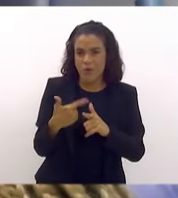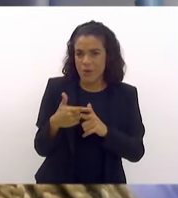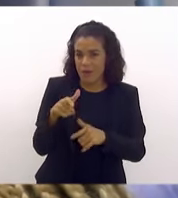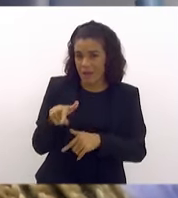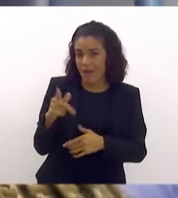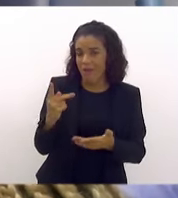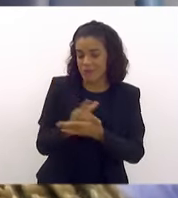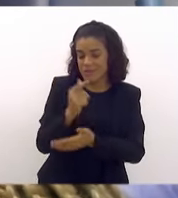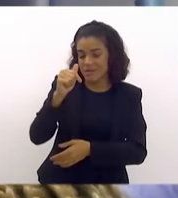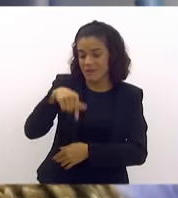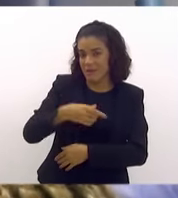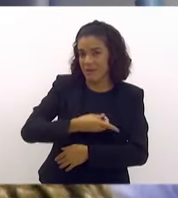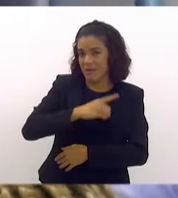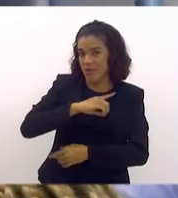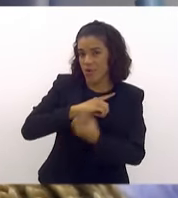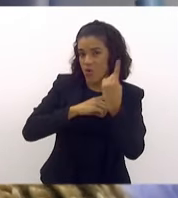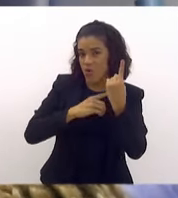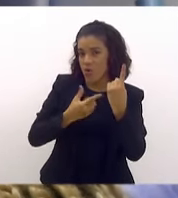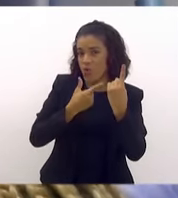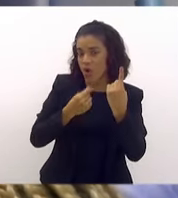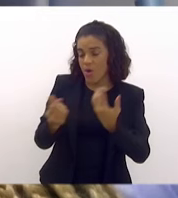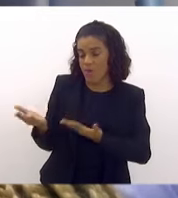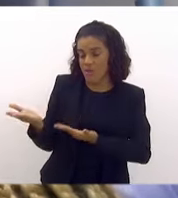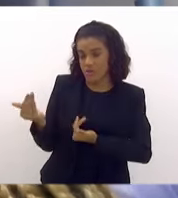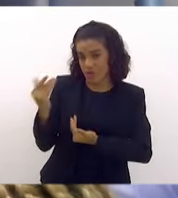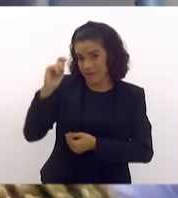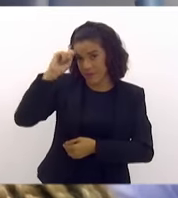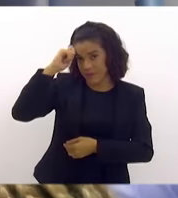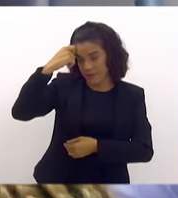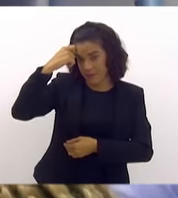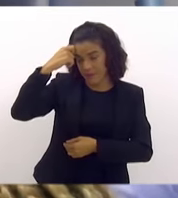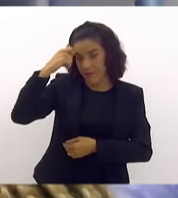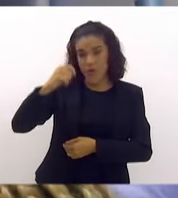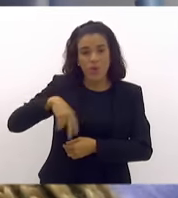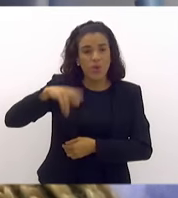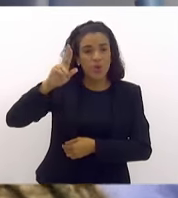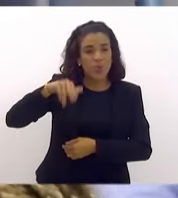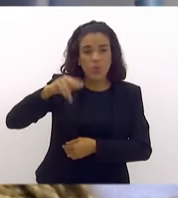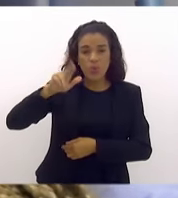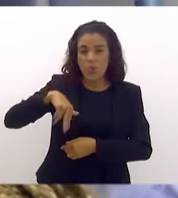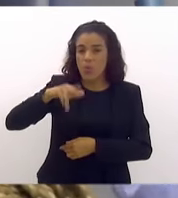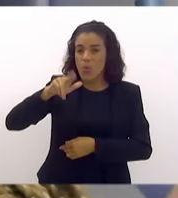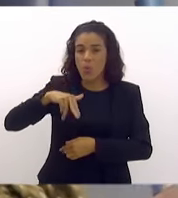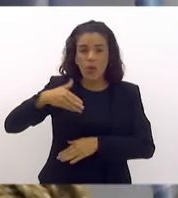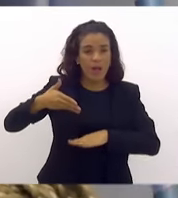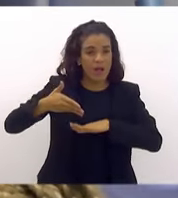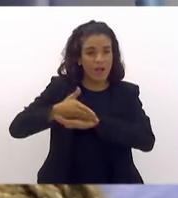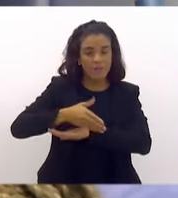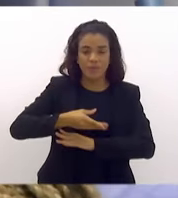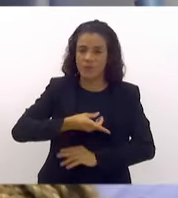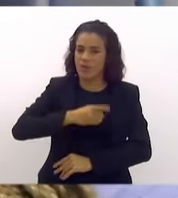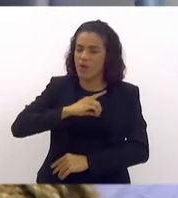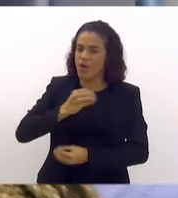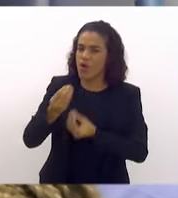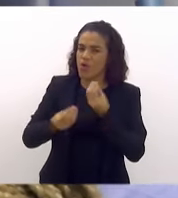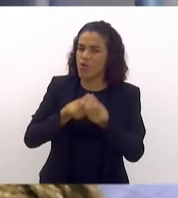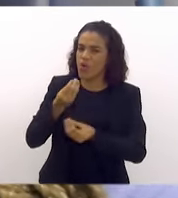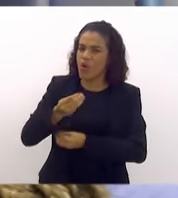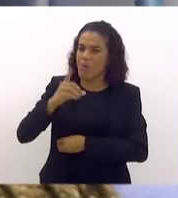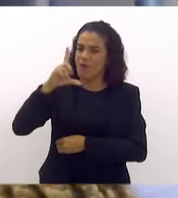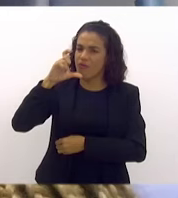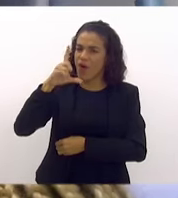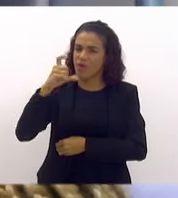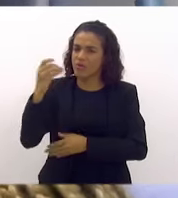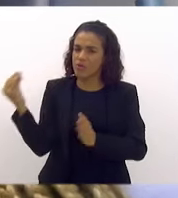delegacia foi de um jovem negro que ele nunca tinha pisado aqui na delegacia como a foto dele veio parar